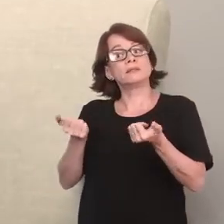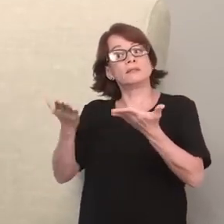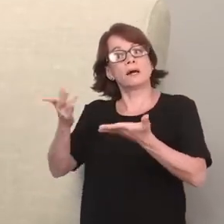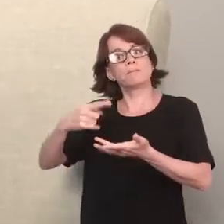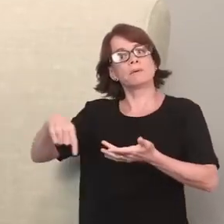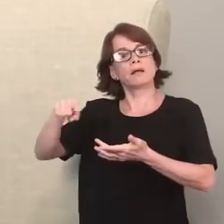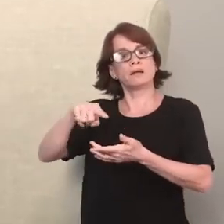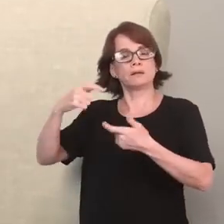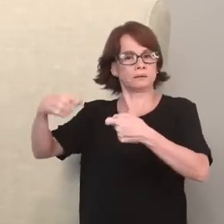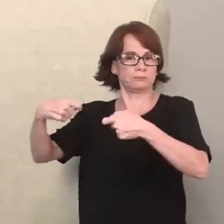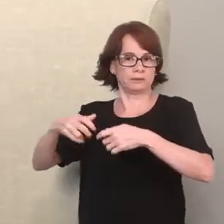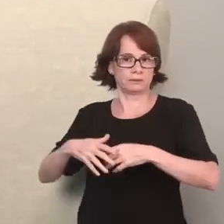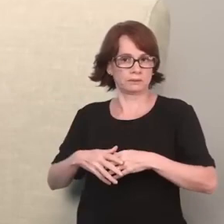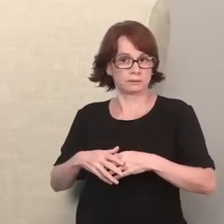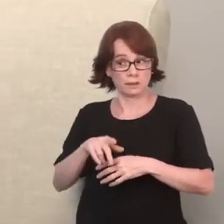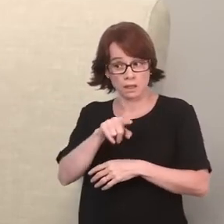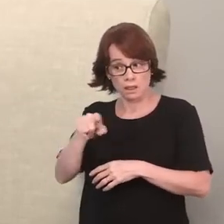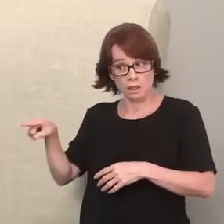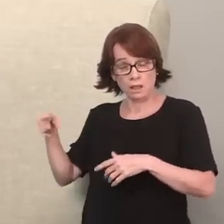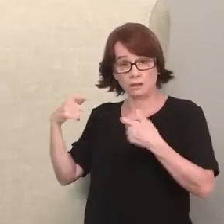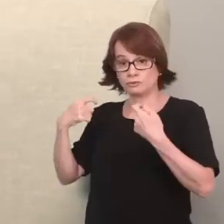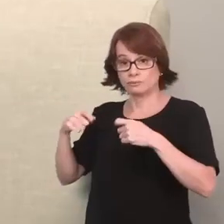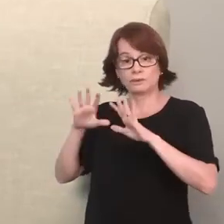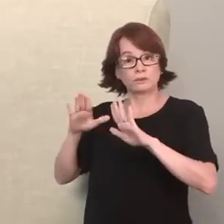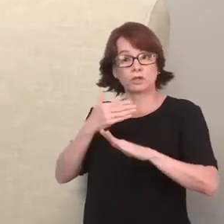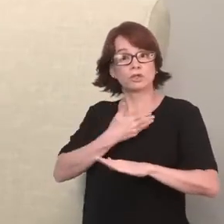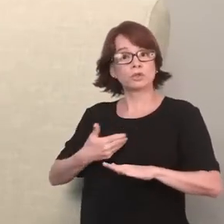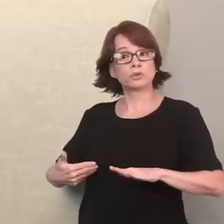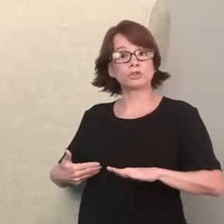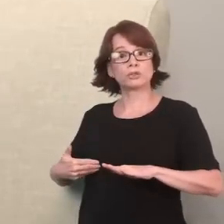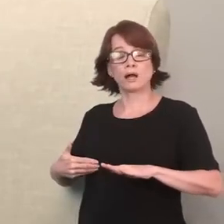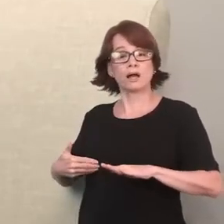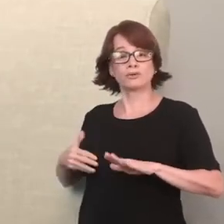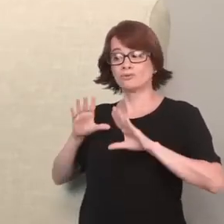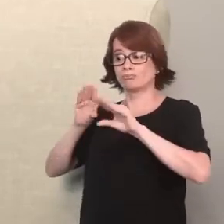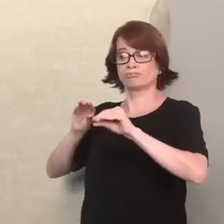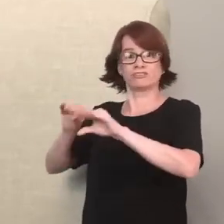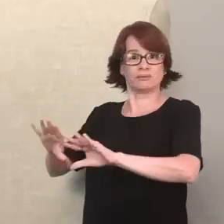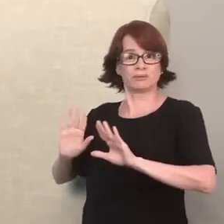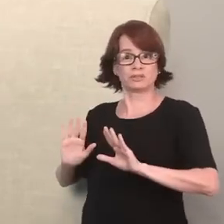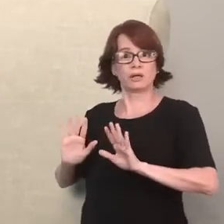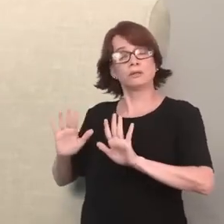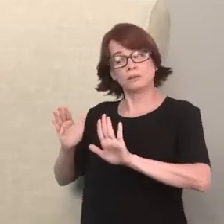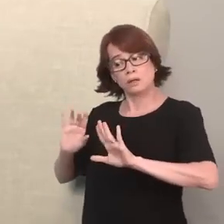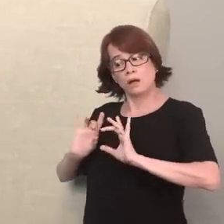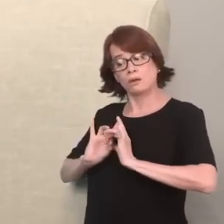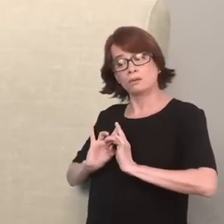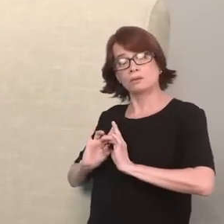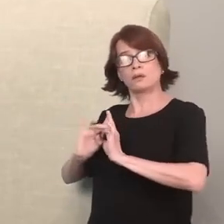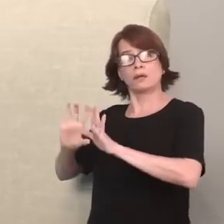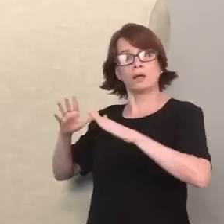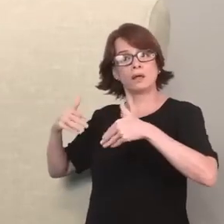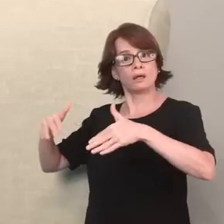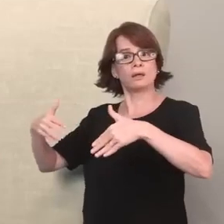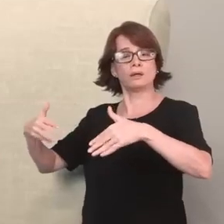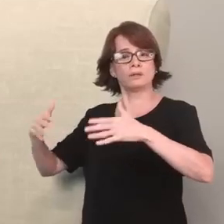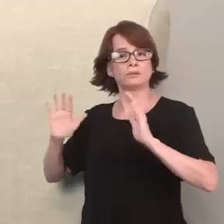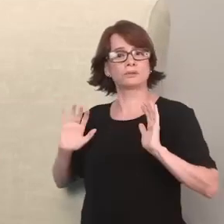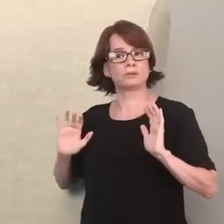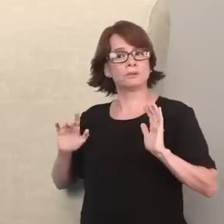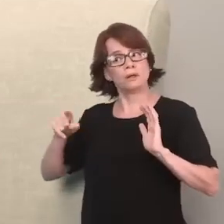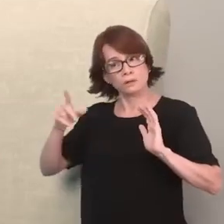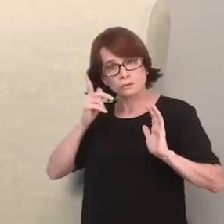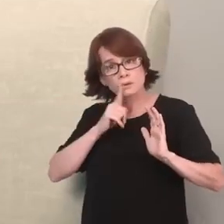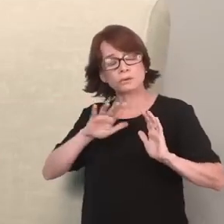que eles precisam. E sabe o que eles precisam? O mínimo de interferência do Estado, né? Então, assim, a gente tem que deixar as pessoas que